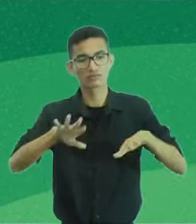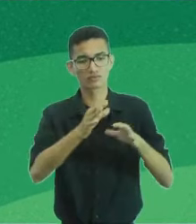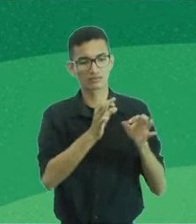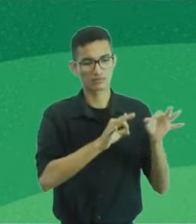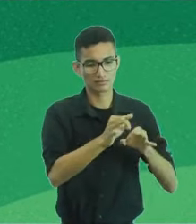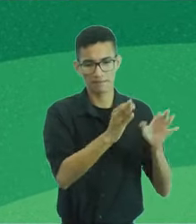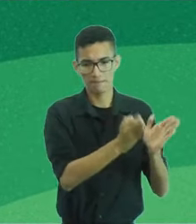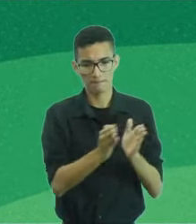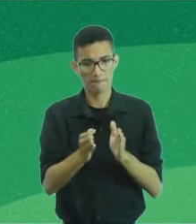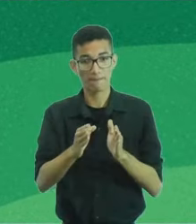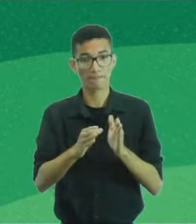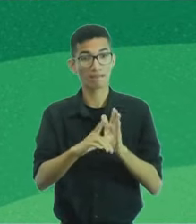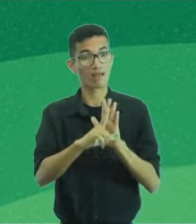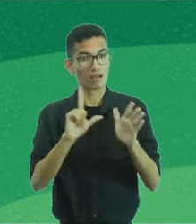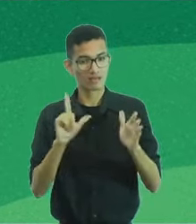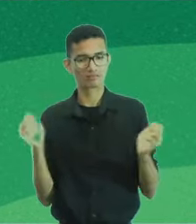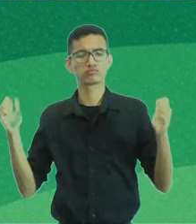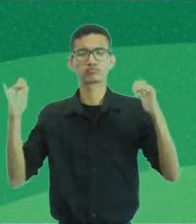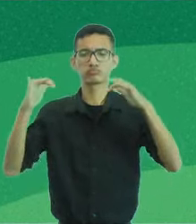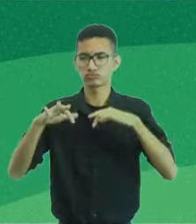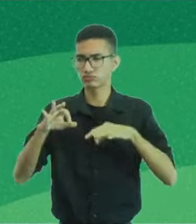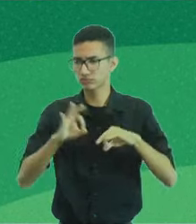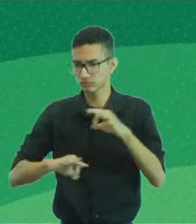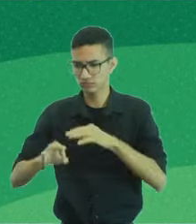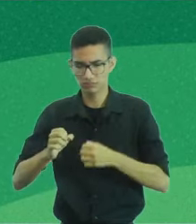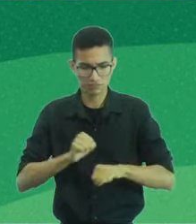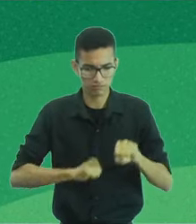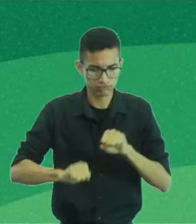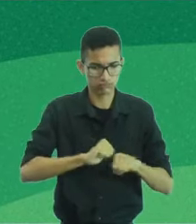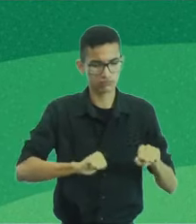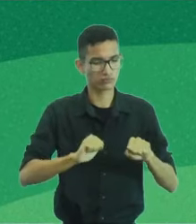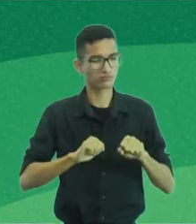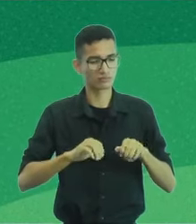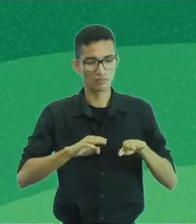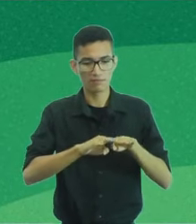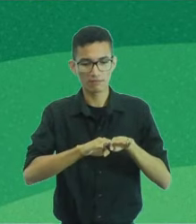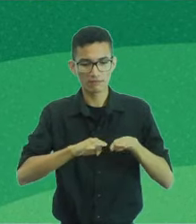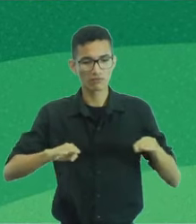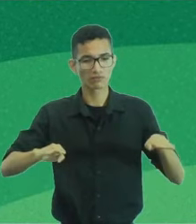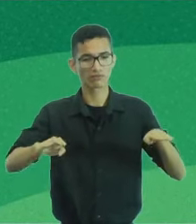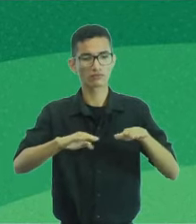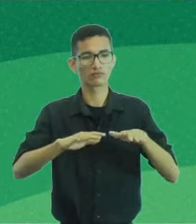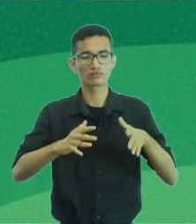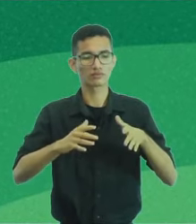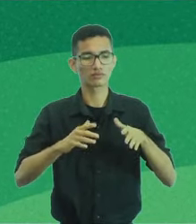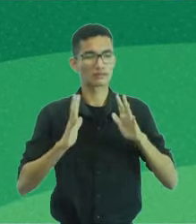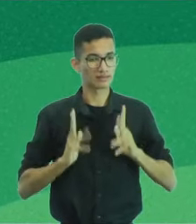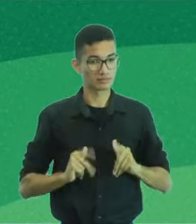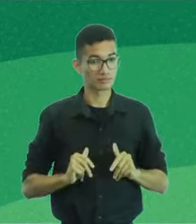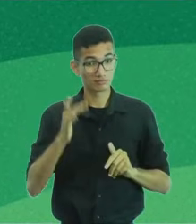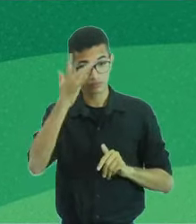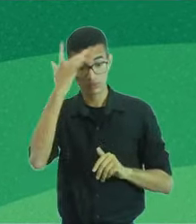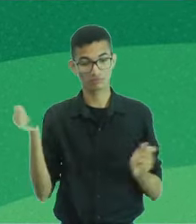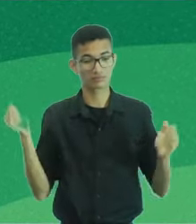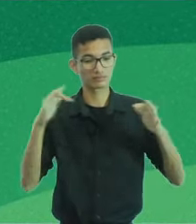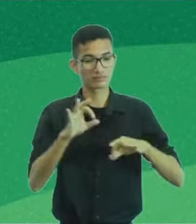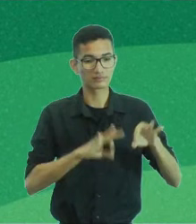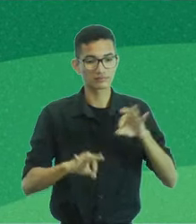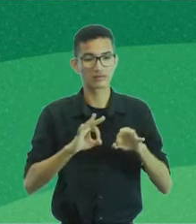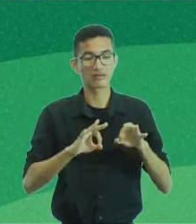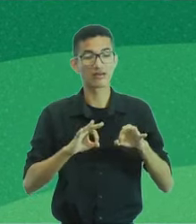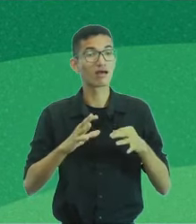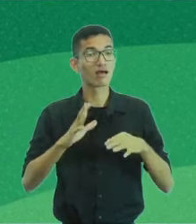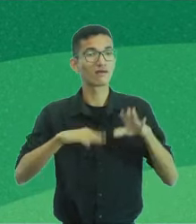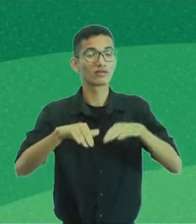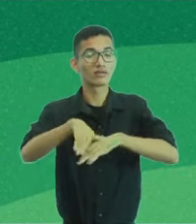teve que vir antes para que o chão tivesse Limpo hoje tiveram que vir pessoas limpar aqui quando a gente joga o lixo na rua